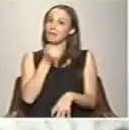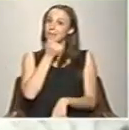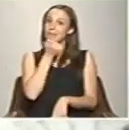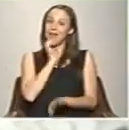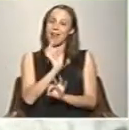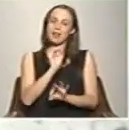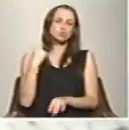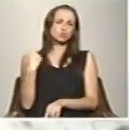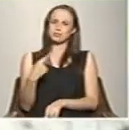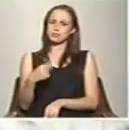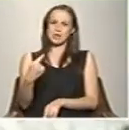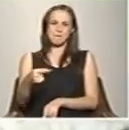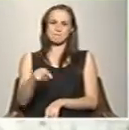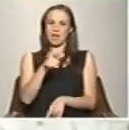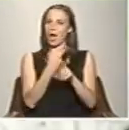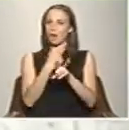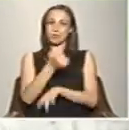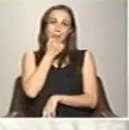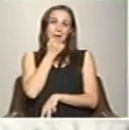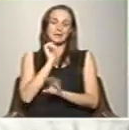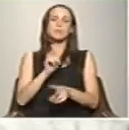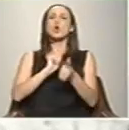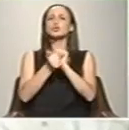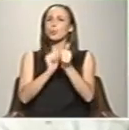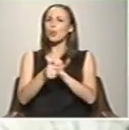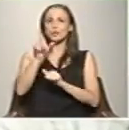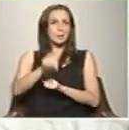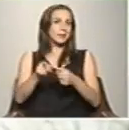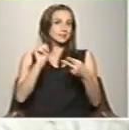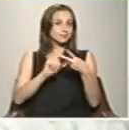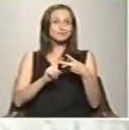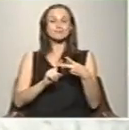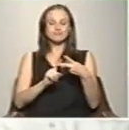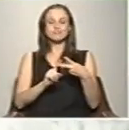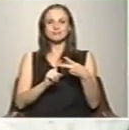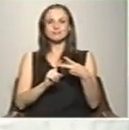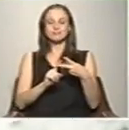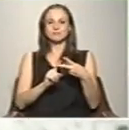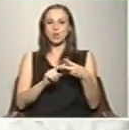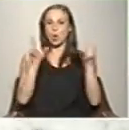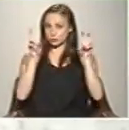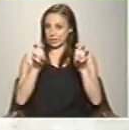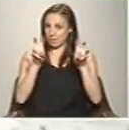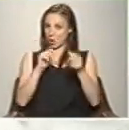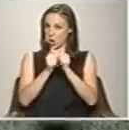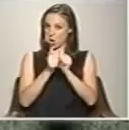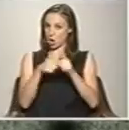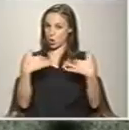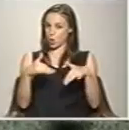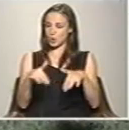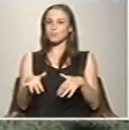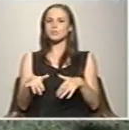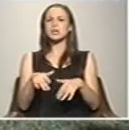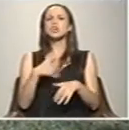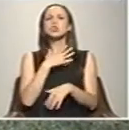Quase diariamente há coisas que nos fazem rir. Depois temos o desporto também, outro tema que dá bastantes frutos. Estás a estudar